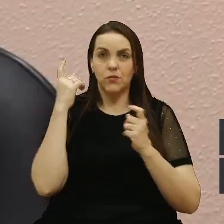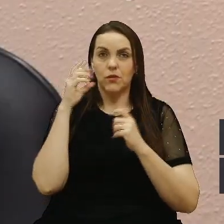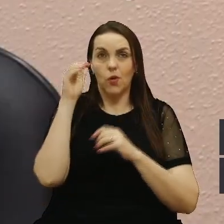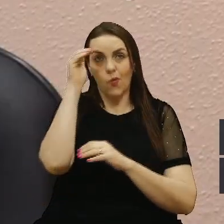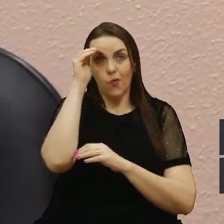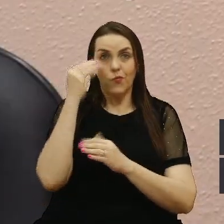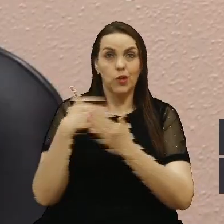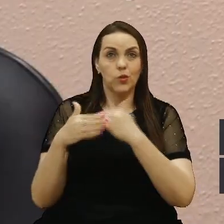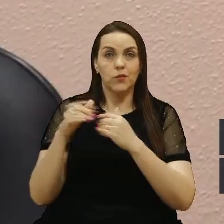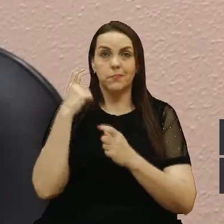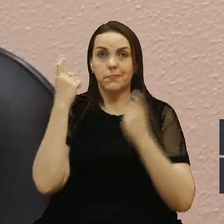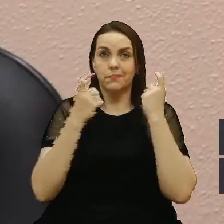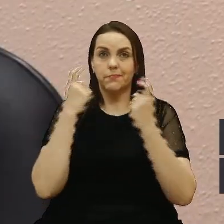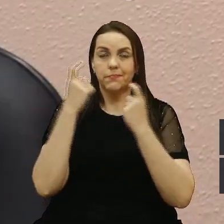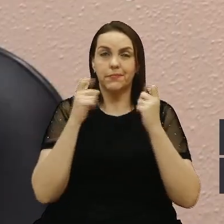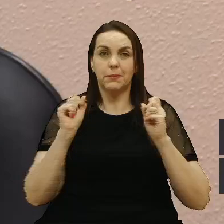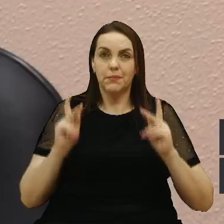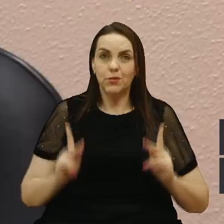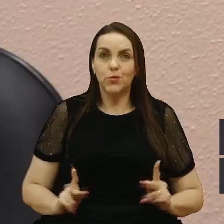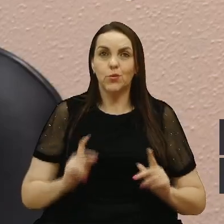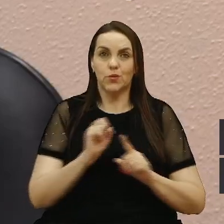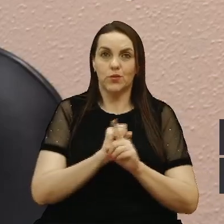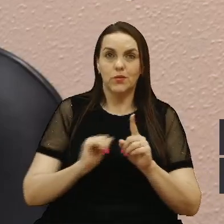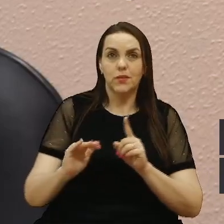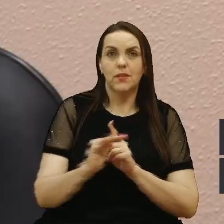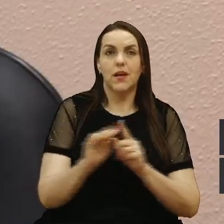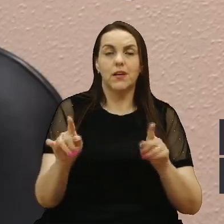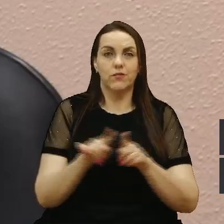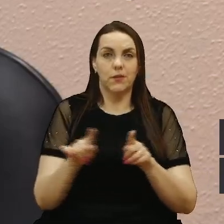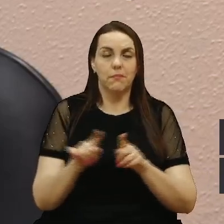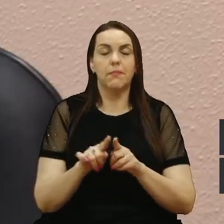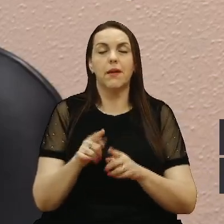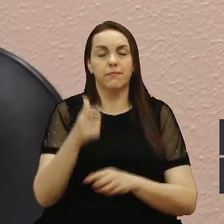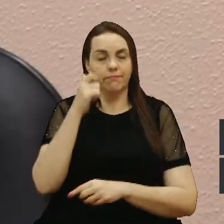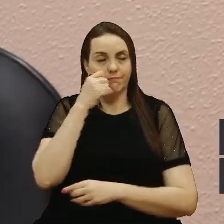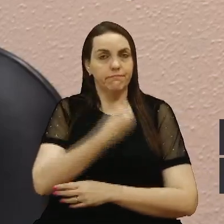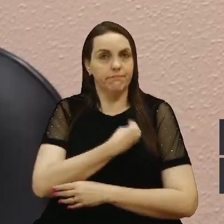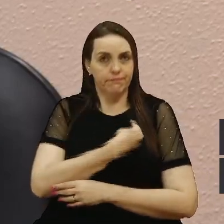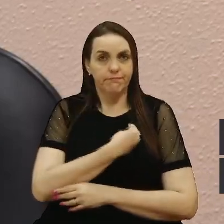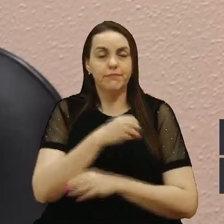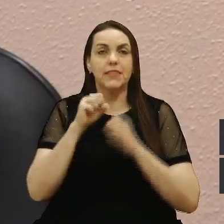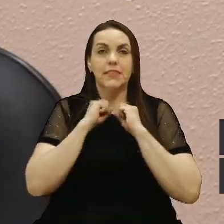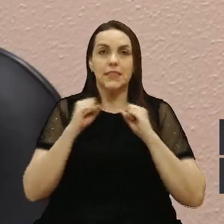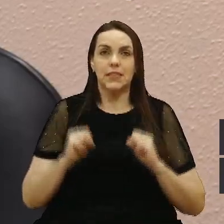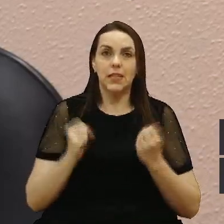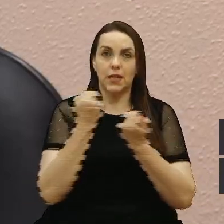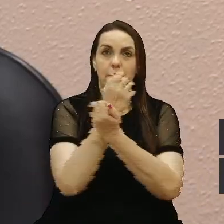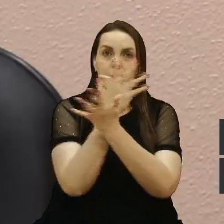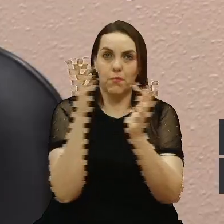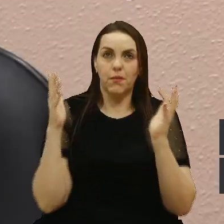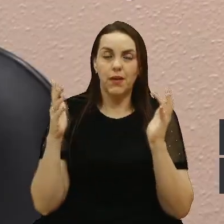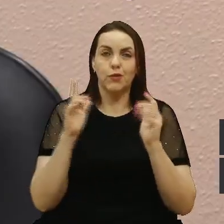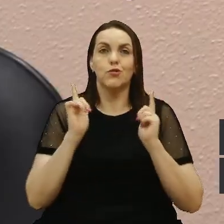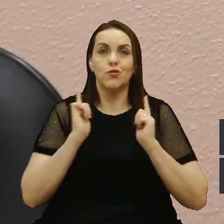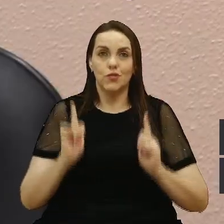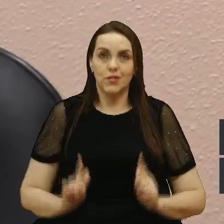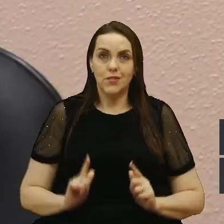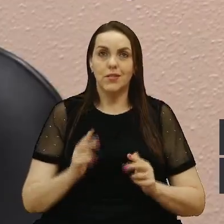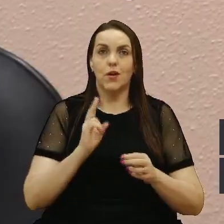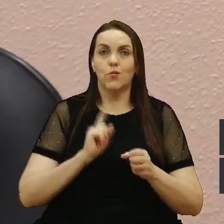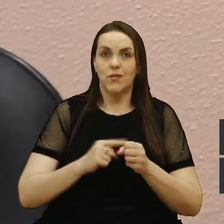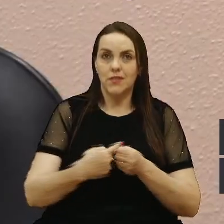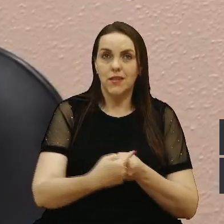das pessoas, né, da sociedade. Também tinha presente a Secretaria do Meio Ambiente e outras, gestão urbana também. O